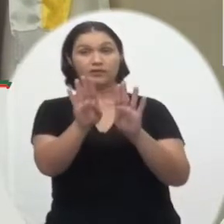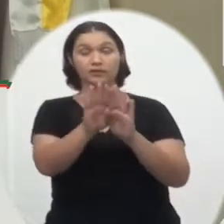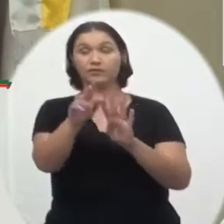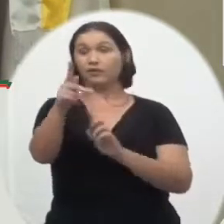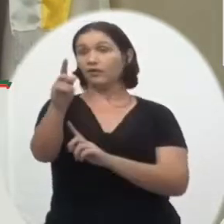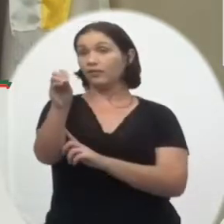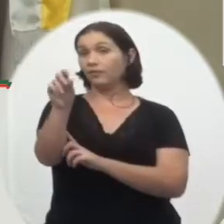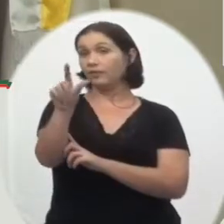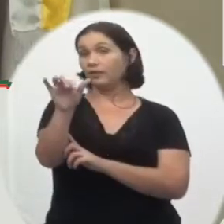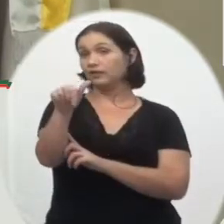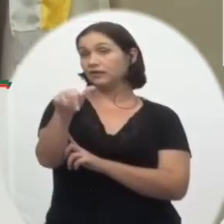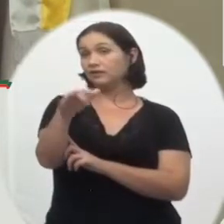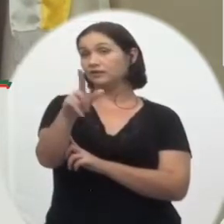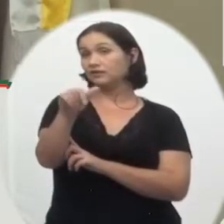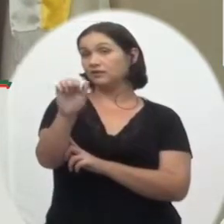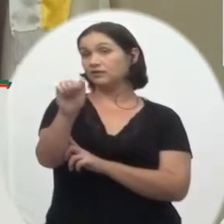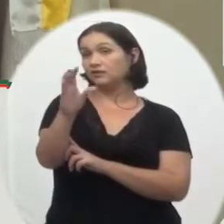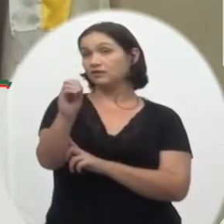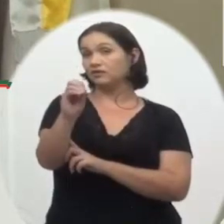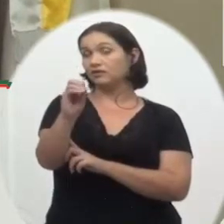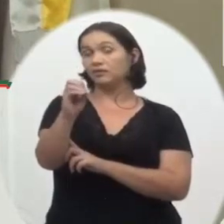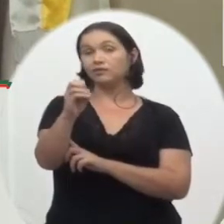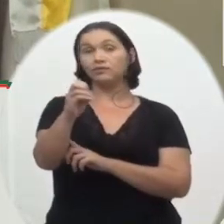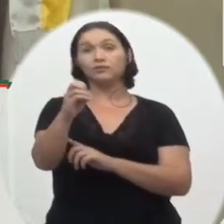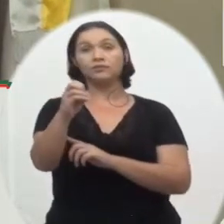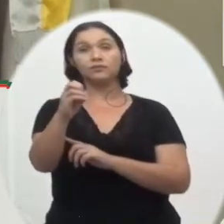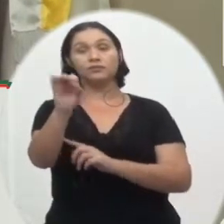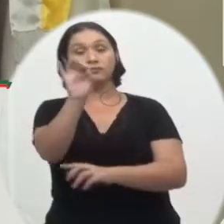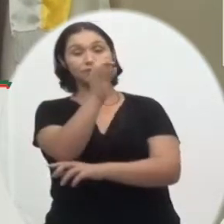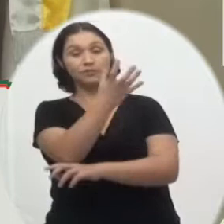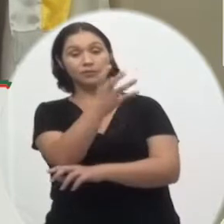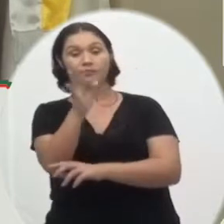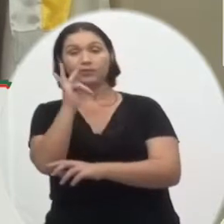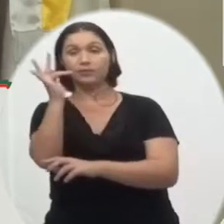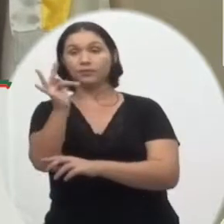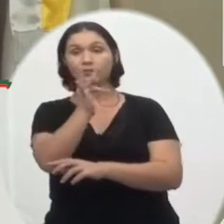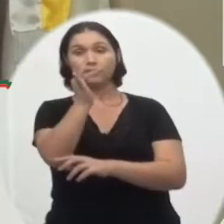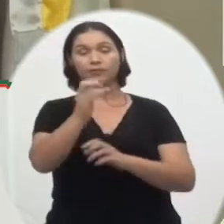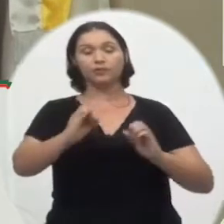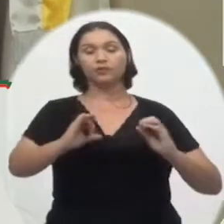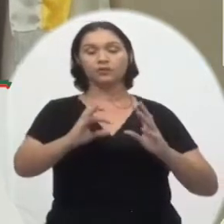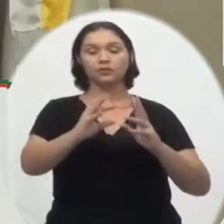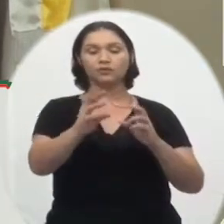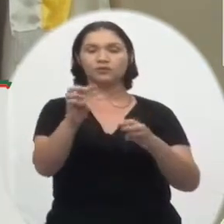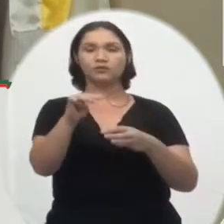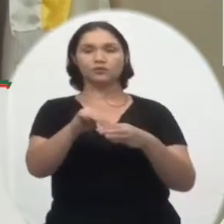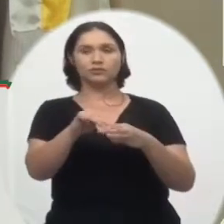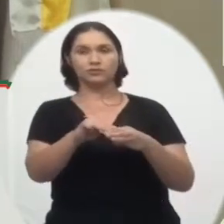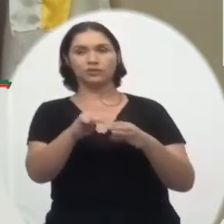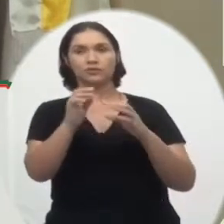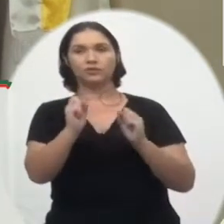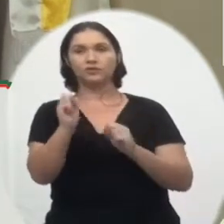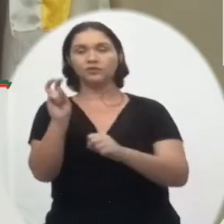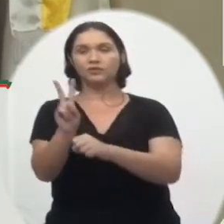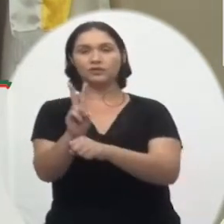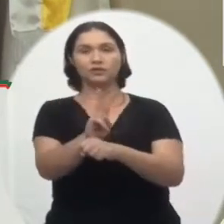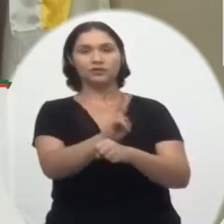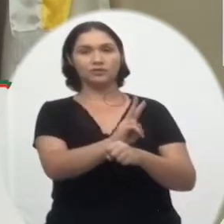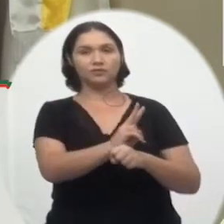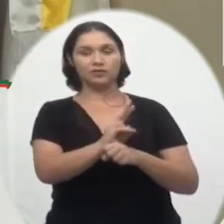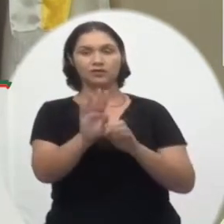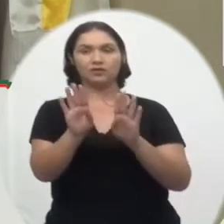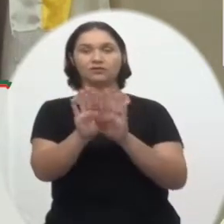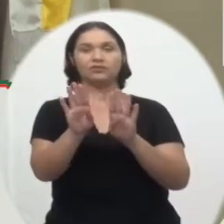polinização das plantas em todo o município. Assim, são permitidos o manejo, multiplicação de colônias, aquisição, guarda,